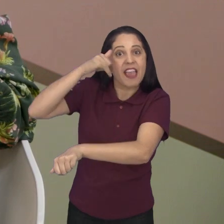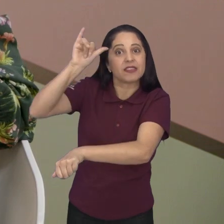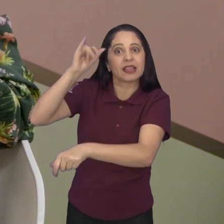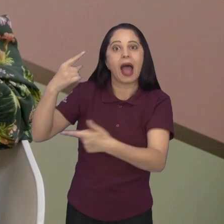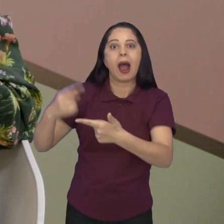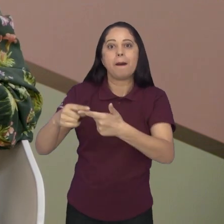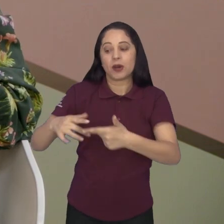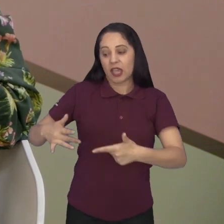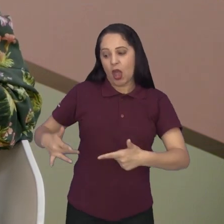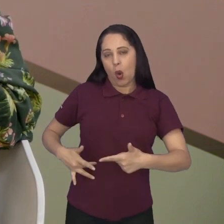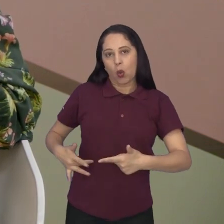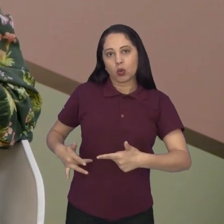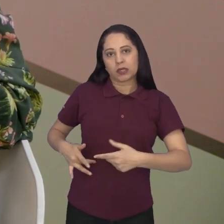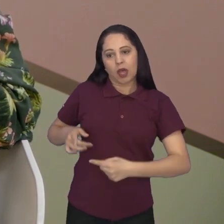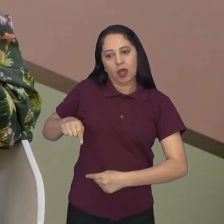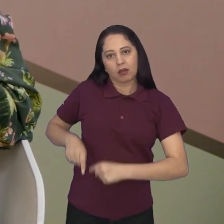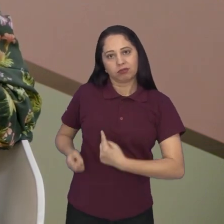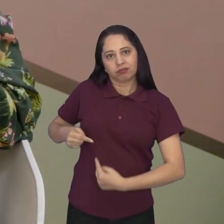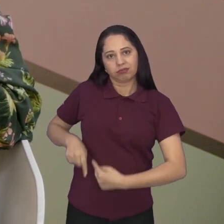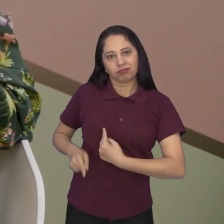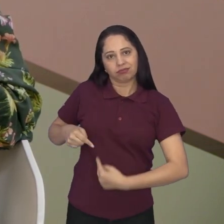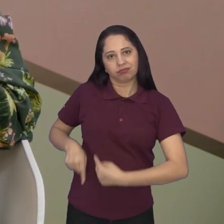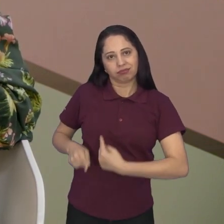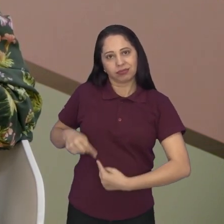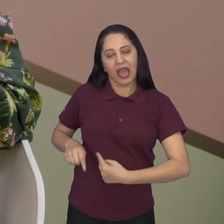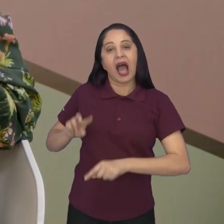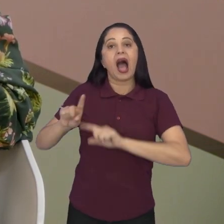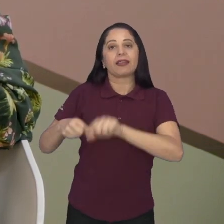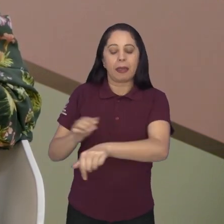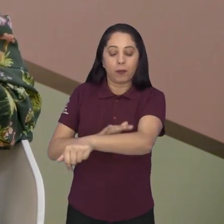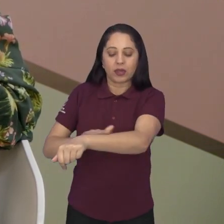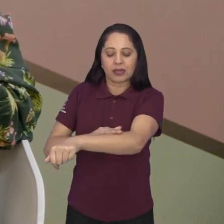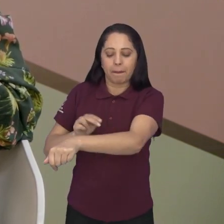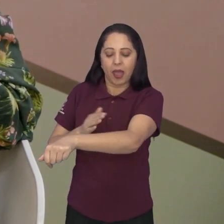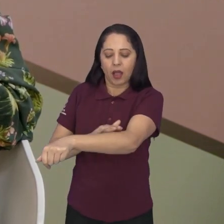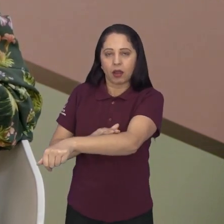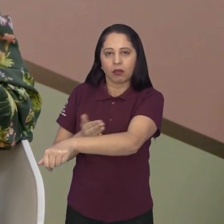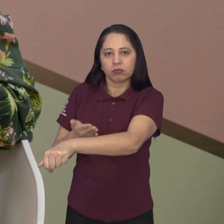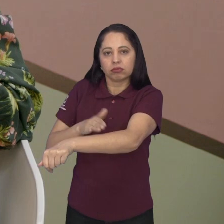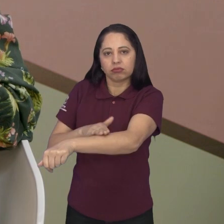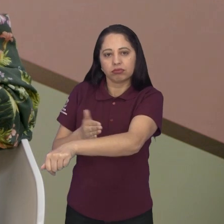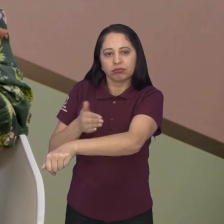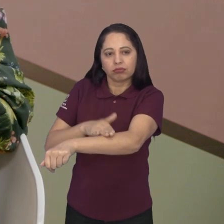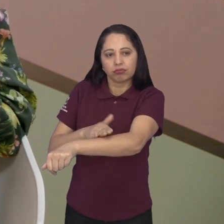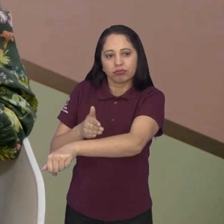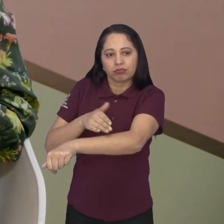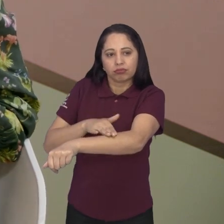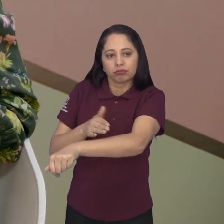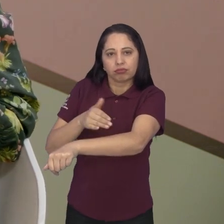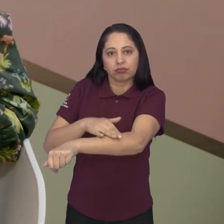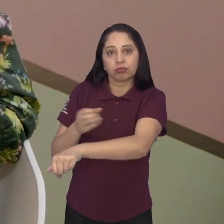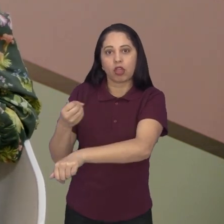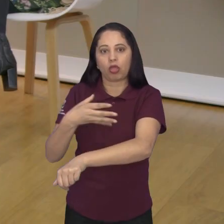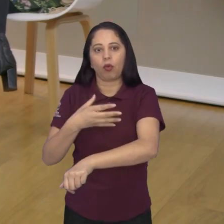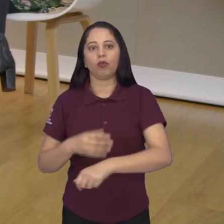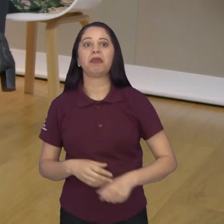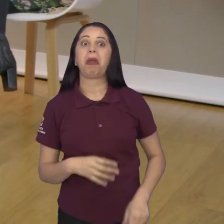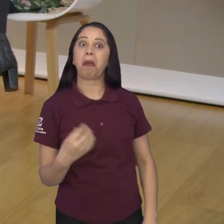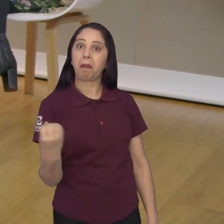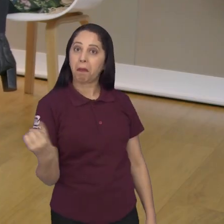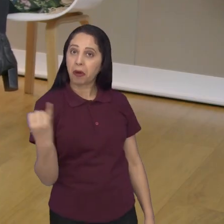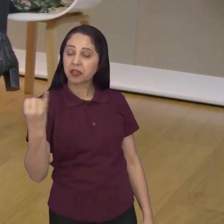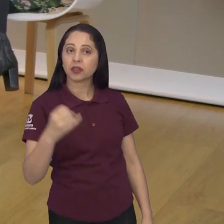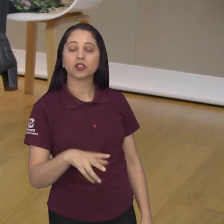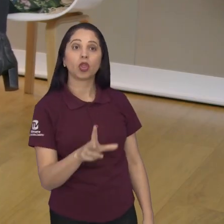parar o sangramento imediatamente e posteriormente para iniciar o processo de cicatrização. Então o fígado, ele é extremamente importante.